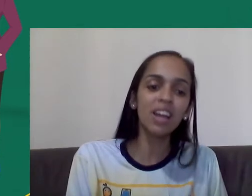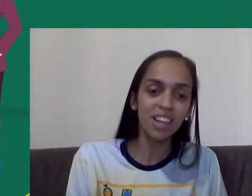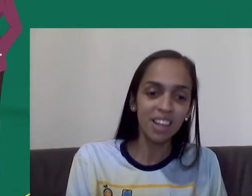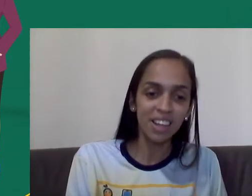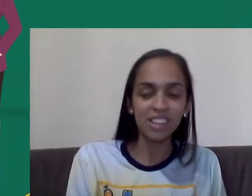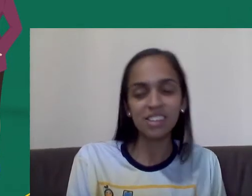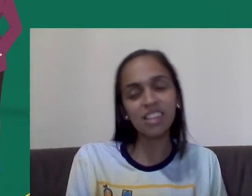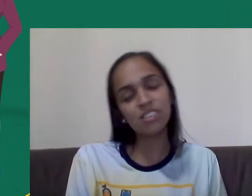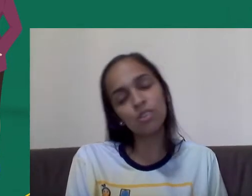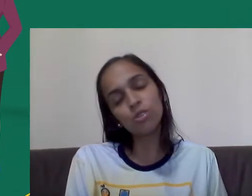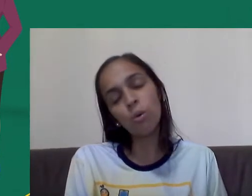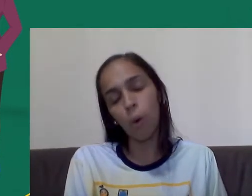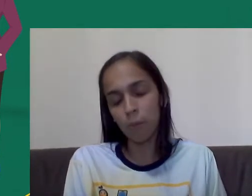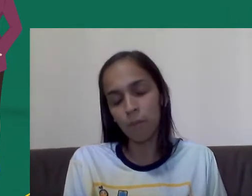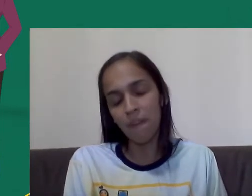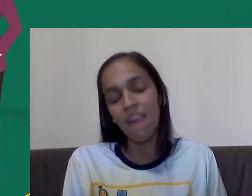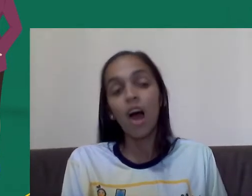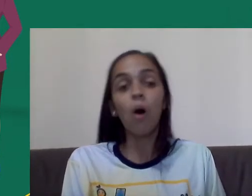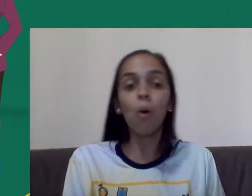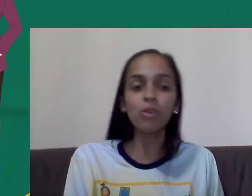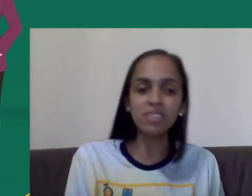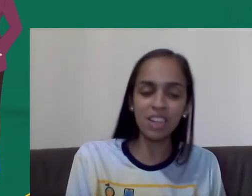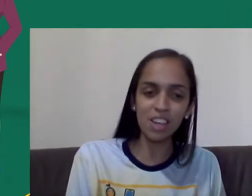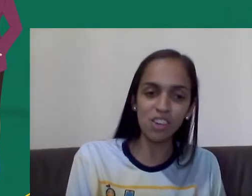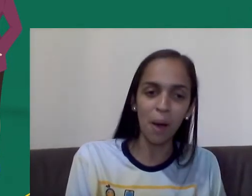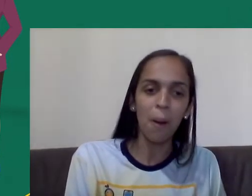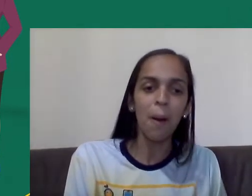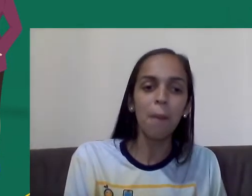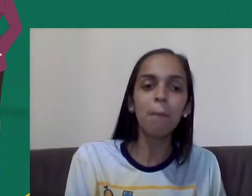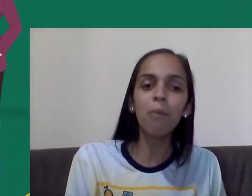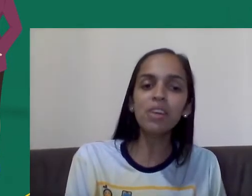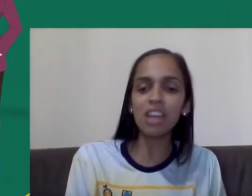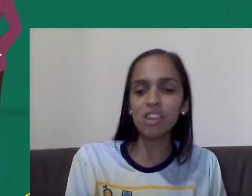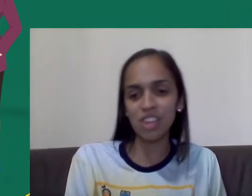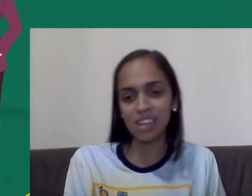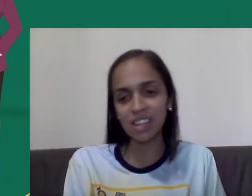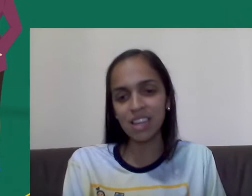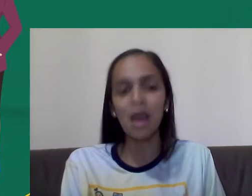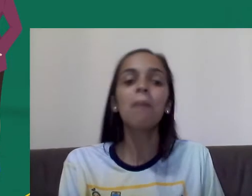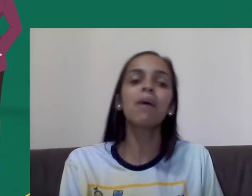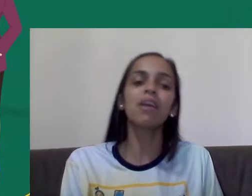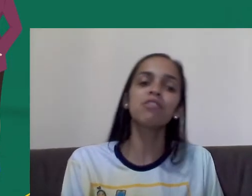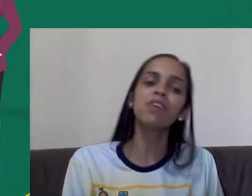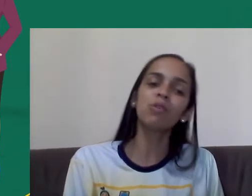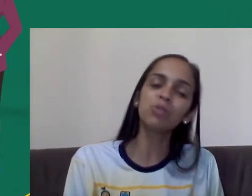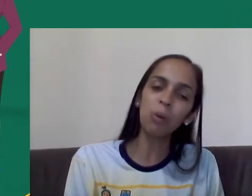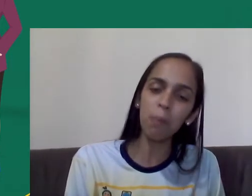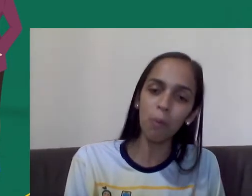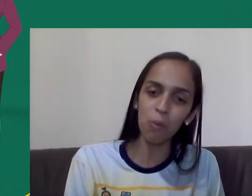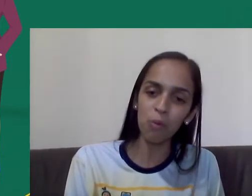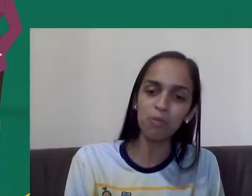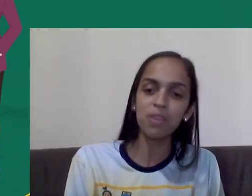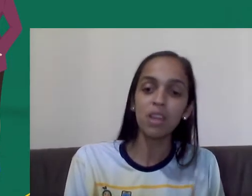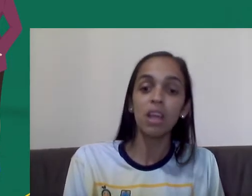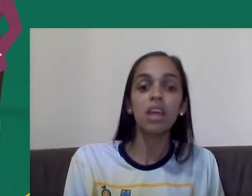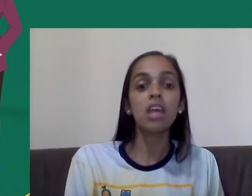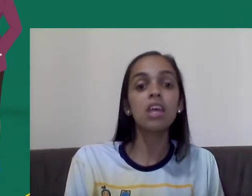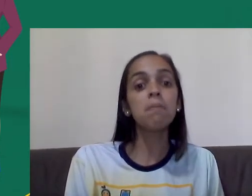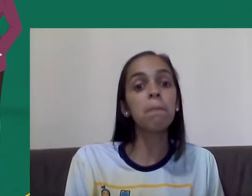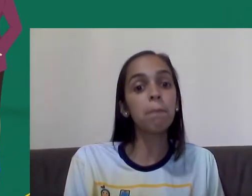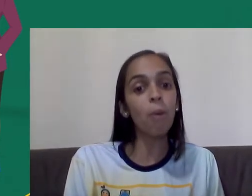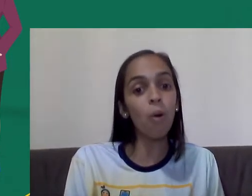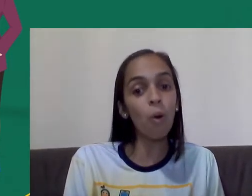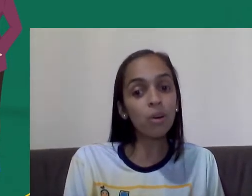suga desse outro copo. Ou seja, muita gente para viver com tão pouco